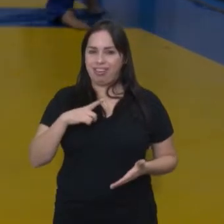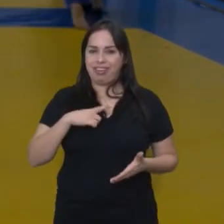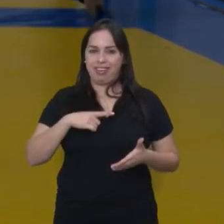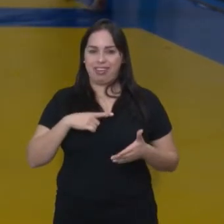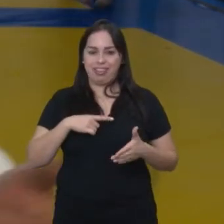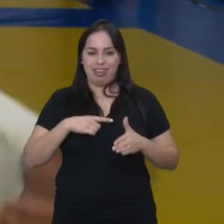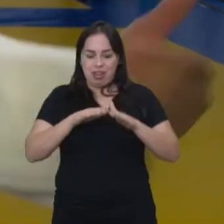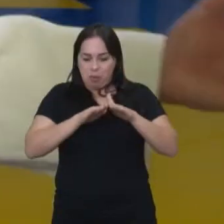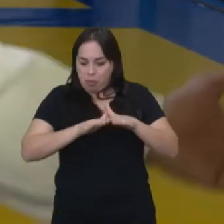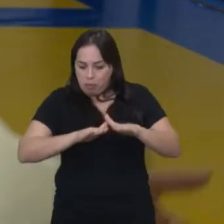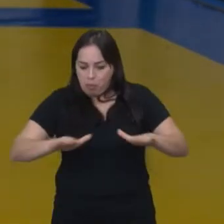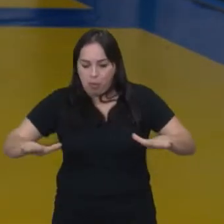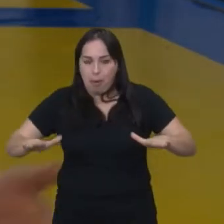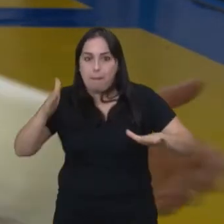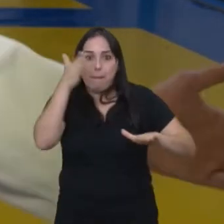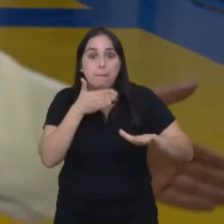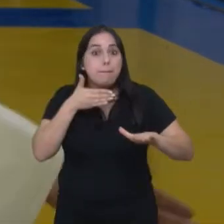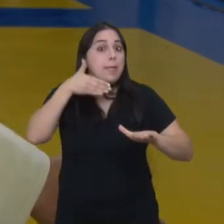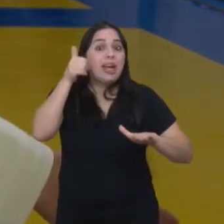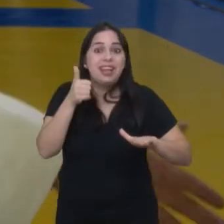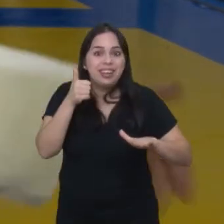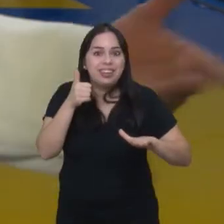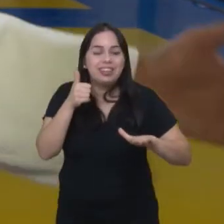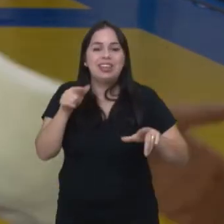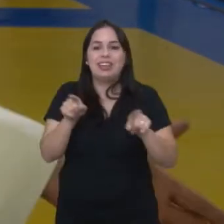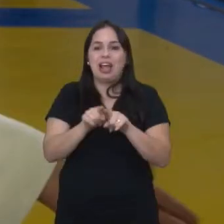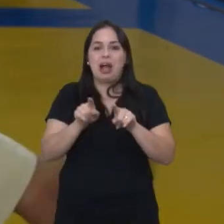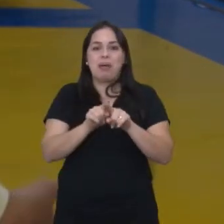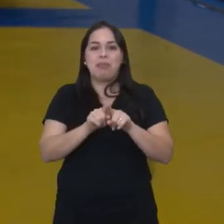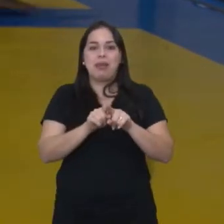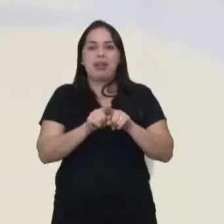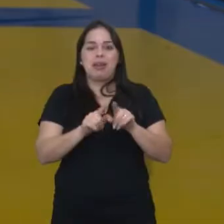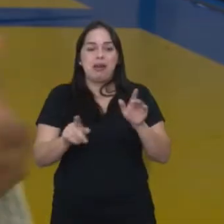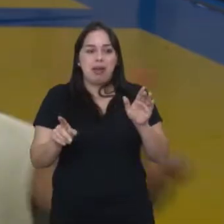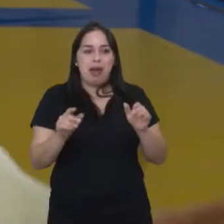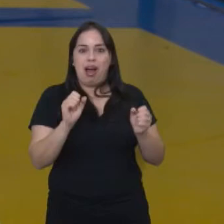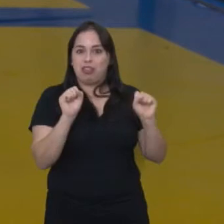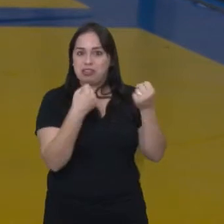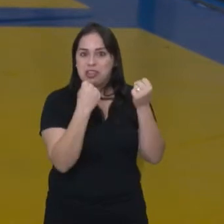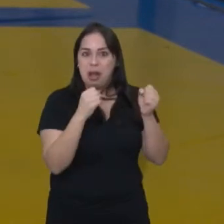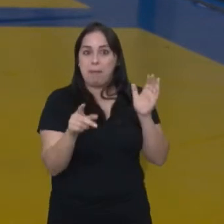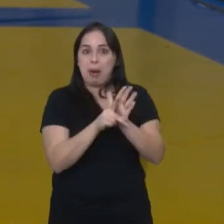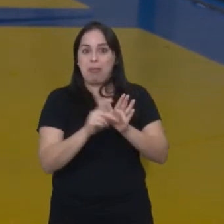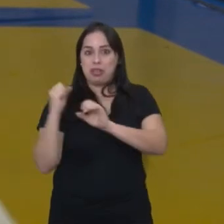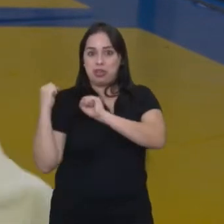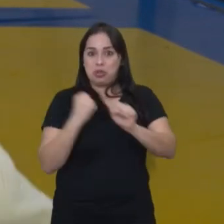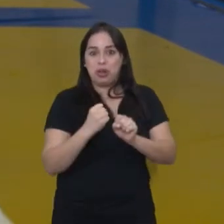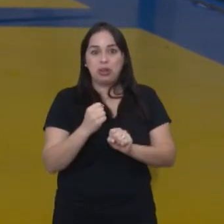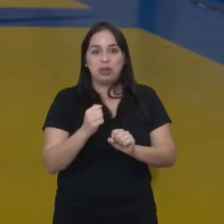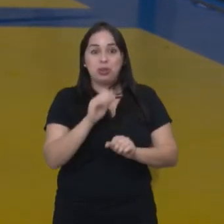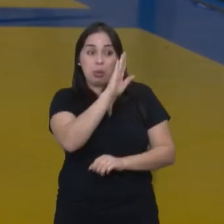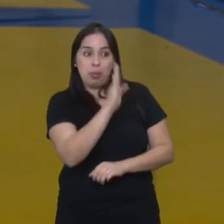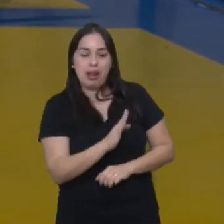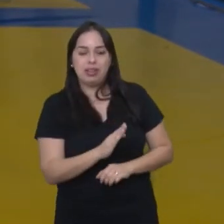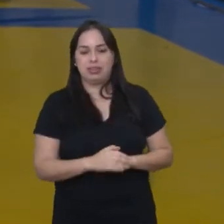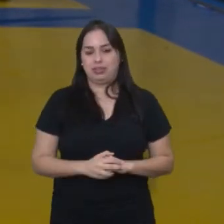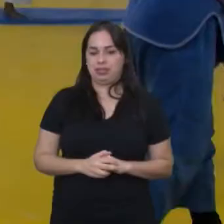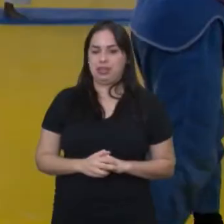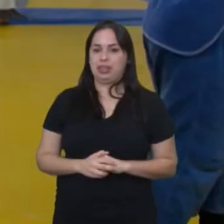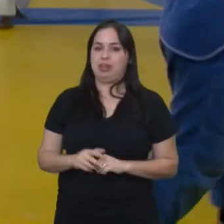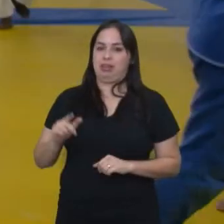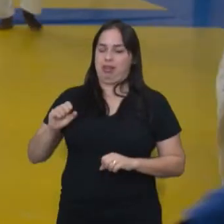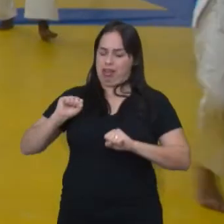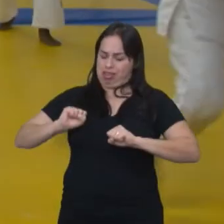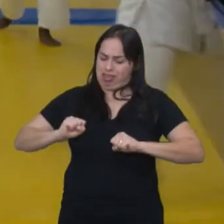nós temos aí o melhor tatame, provavelmente de São José. Somos uma das melhores academias de judô do Brasil.